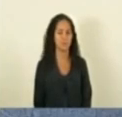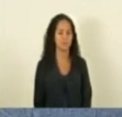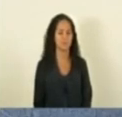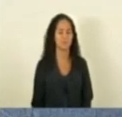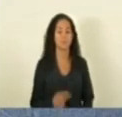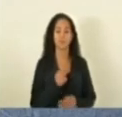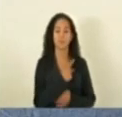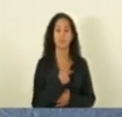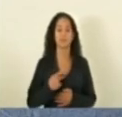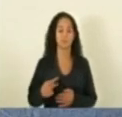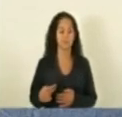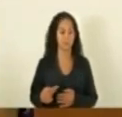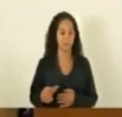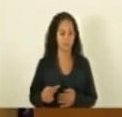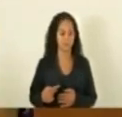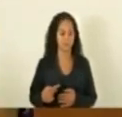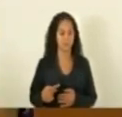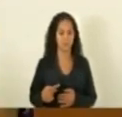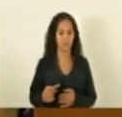Senhor presidente,